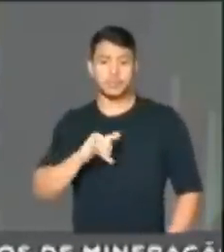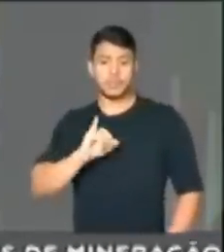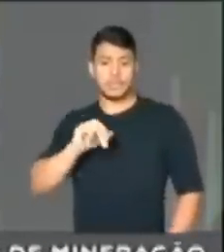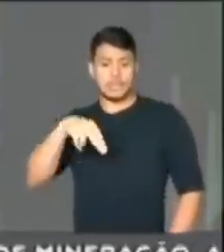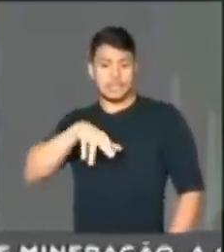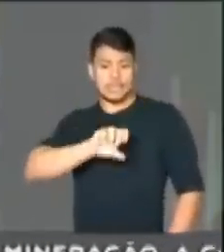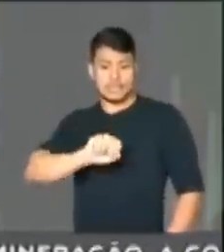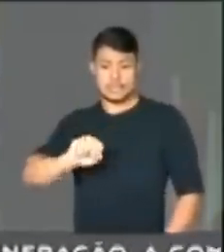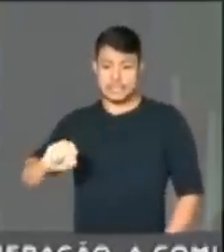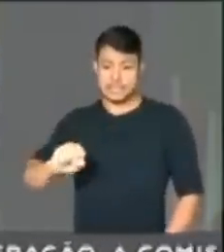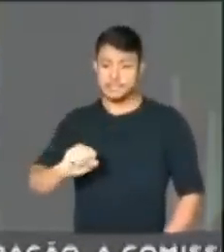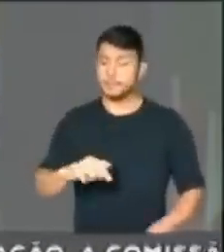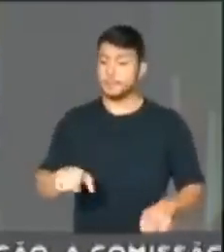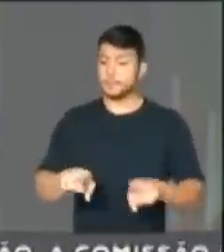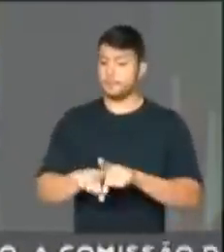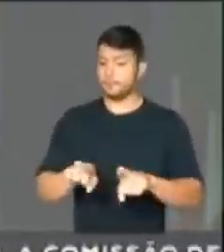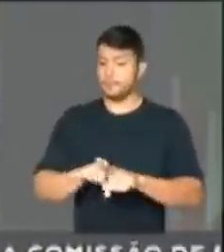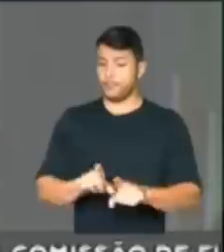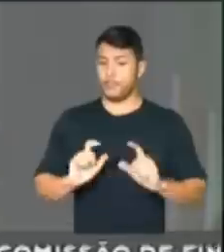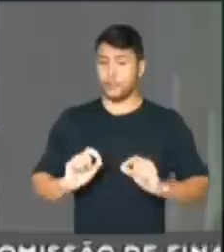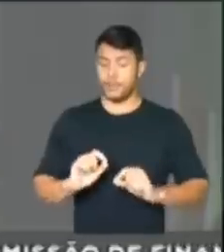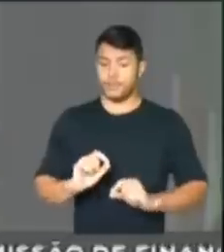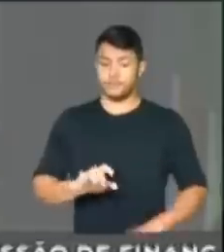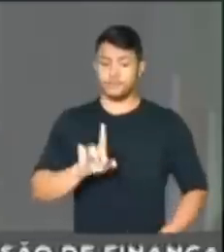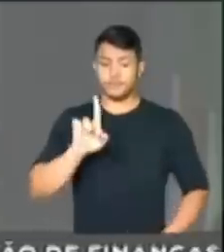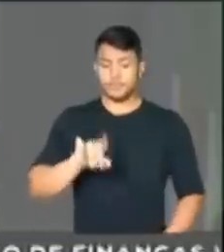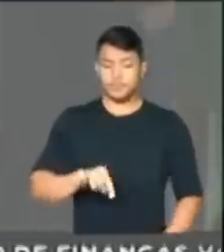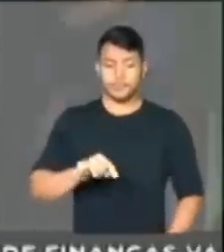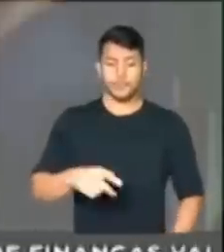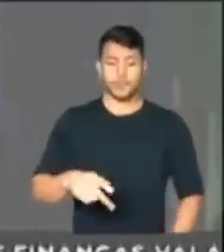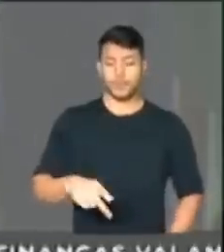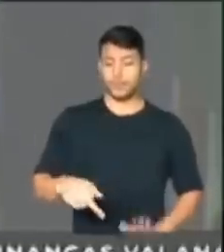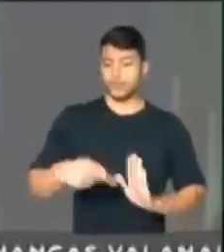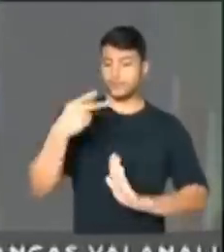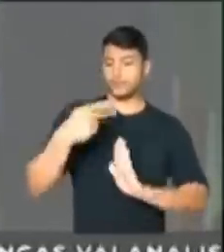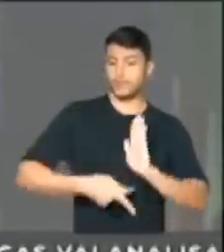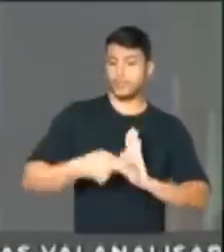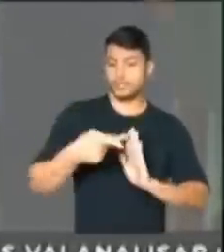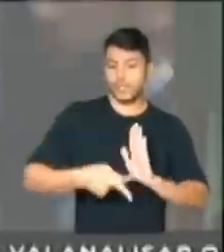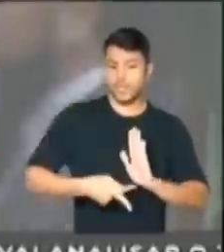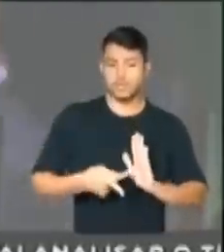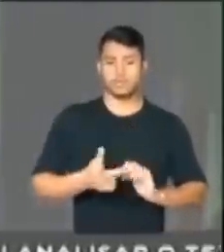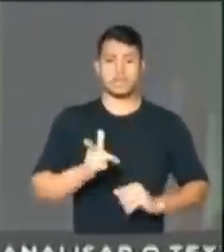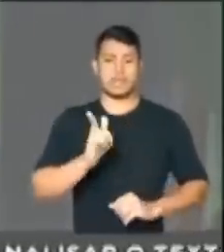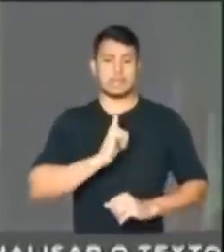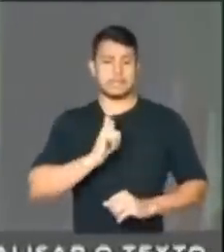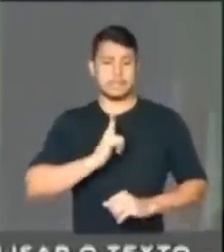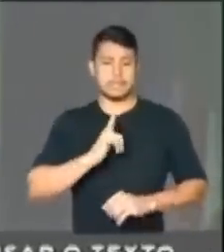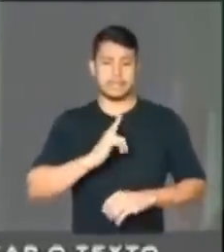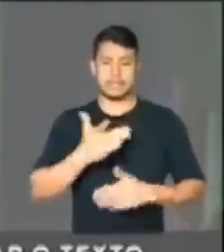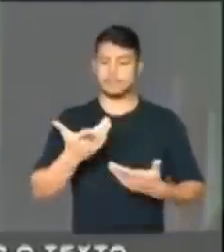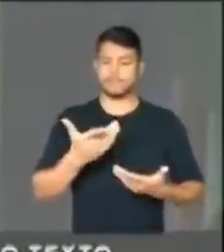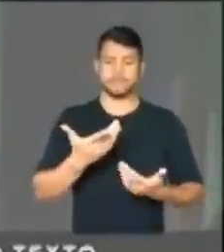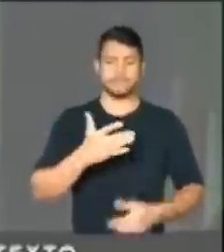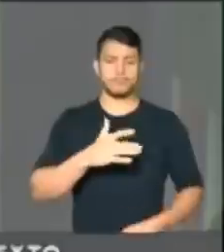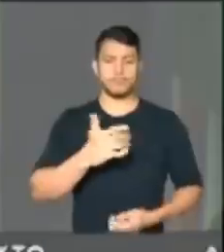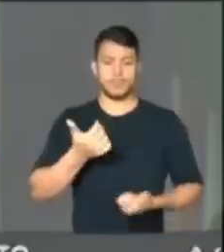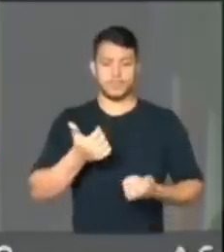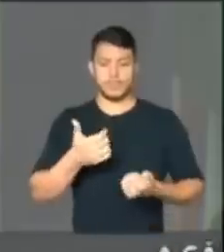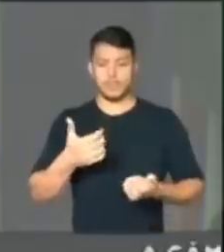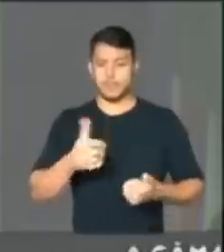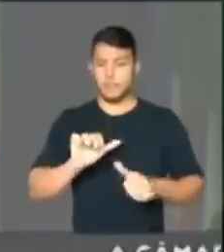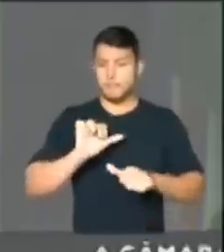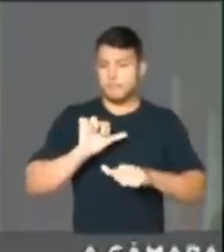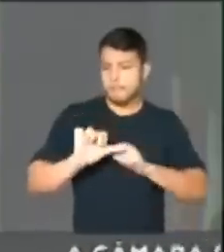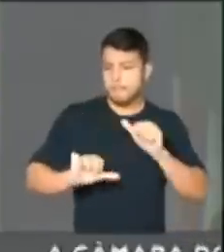é um projeto que protege as distorções, os privilégios daqueles que são os verdadeiros